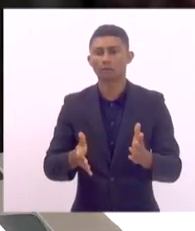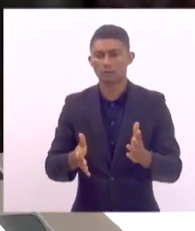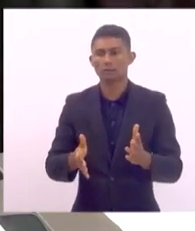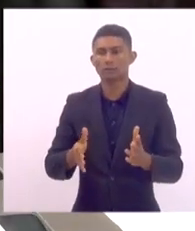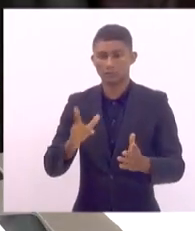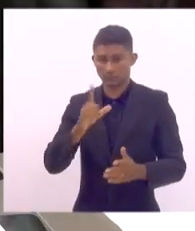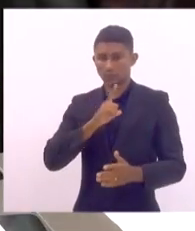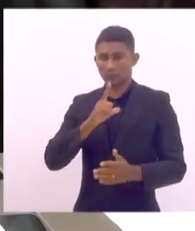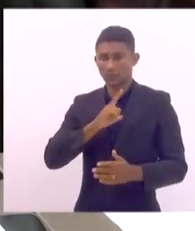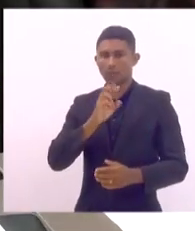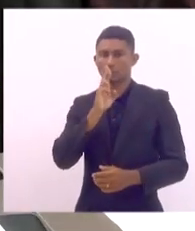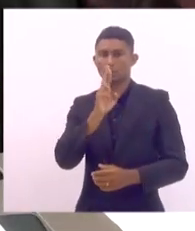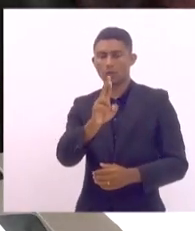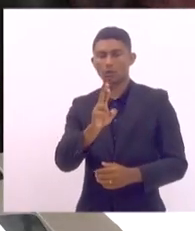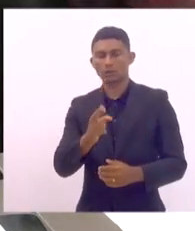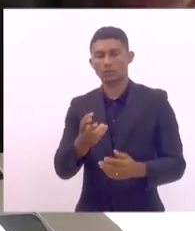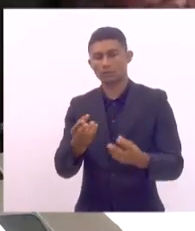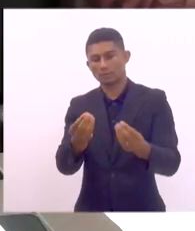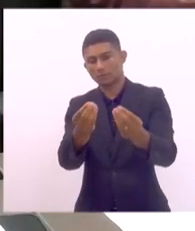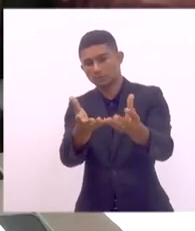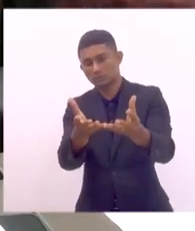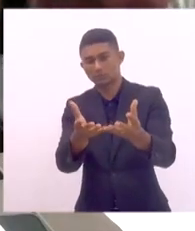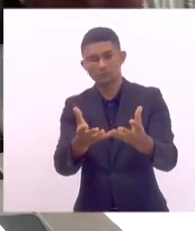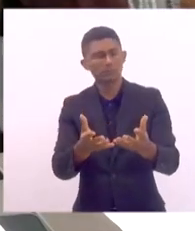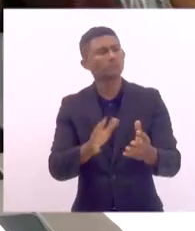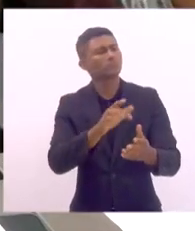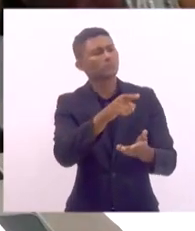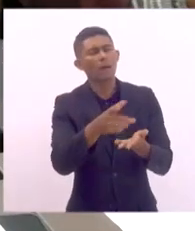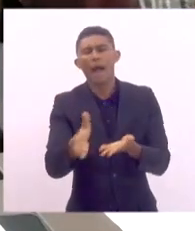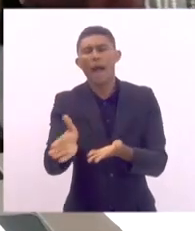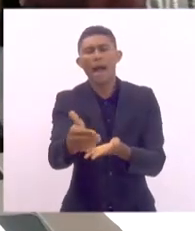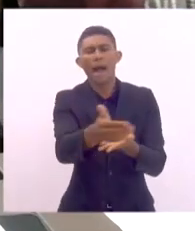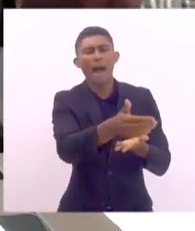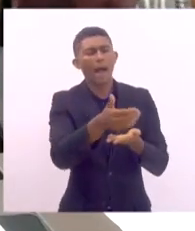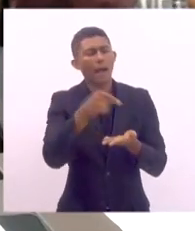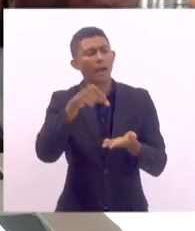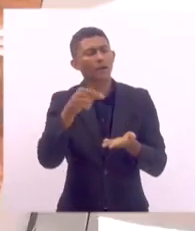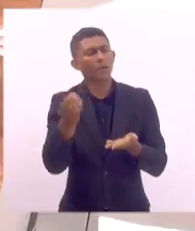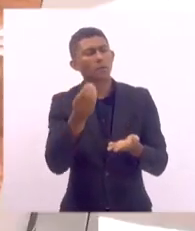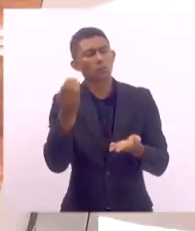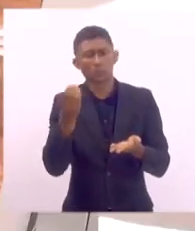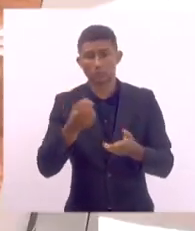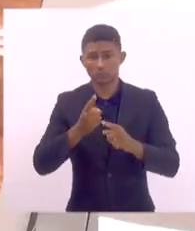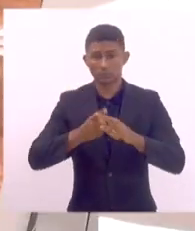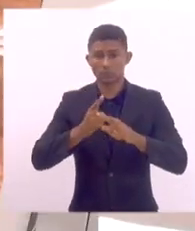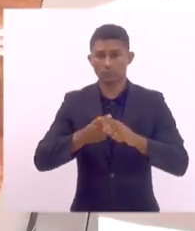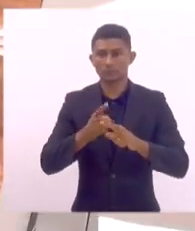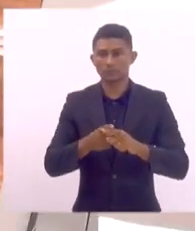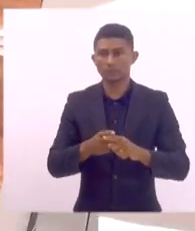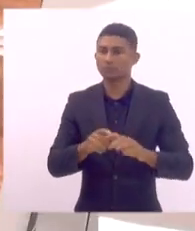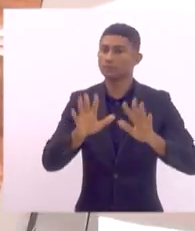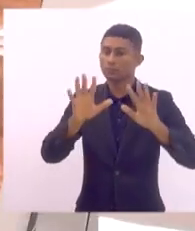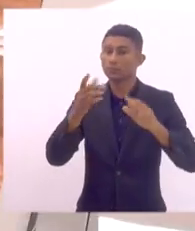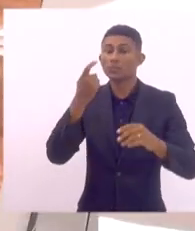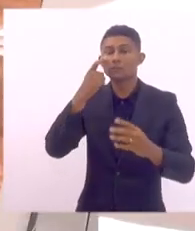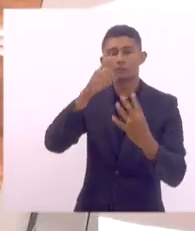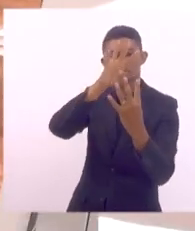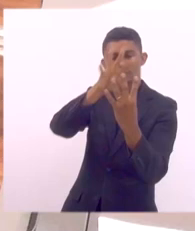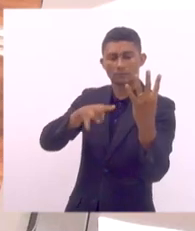às suas mãos. E a arrecadação, Luiz? Que eles vão ter que... É que eu tenho que ir na